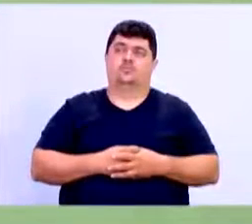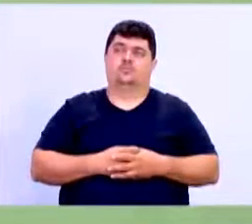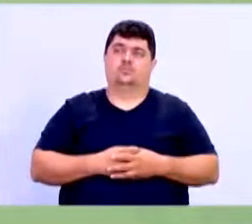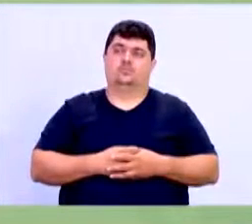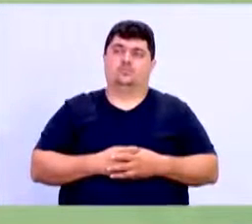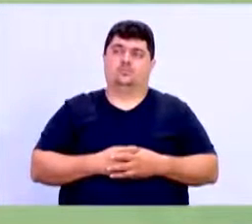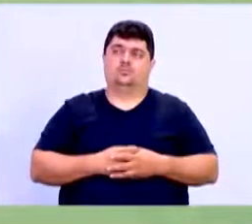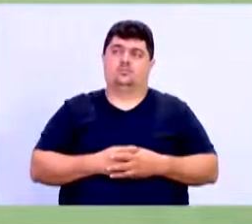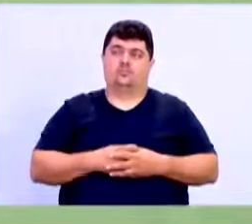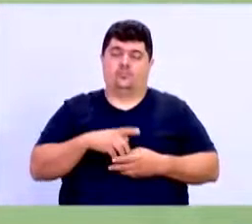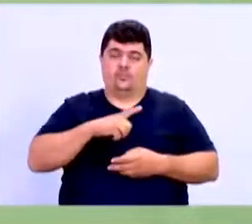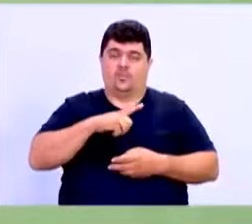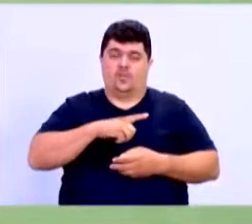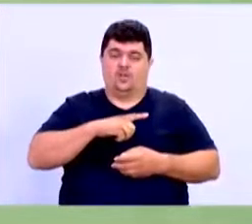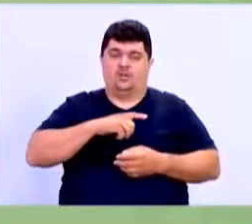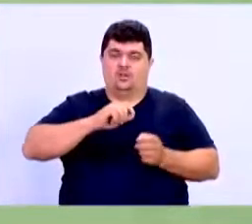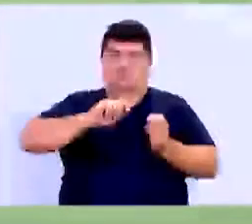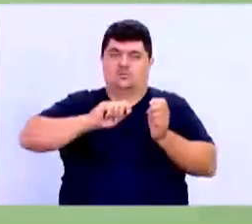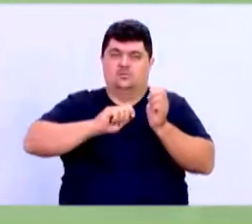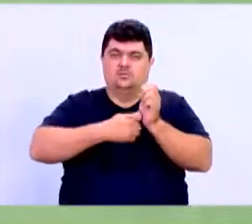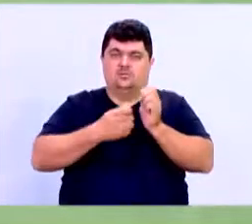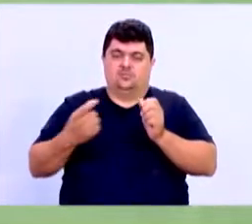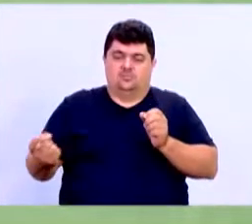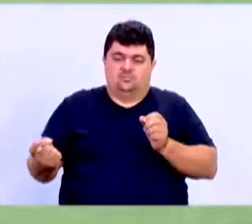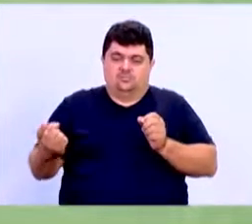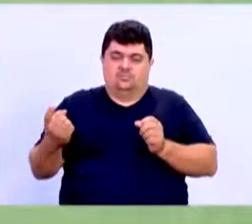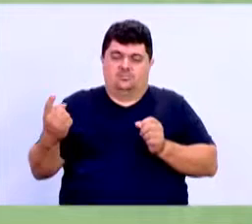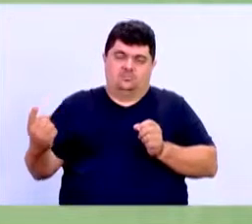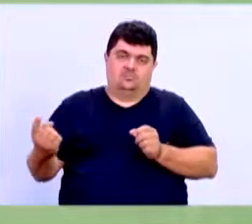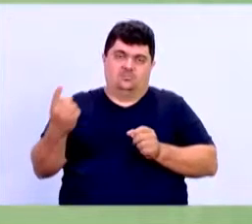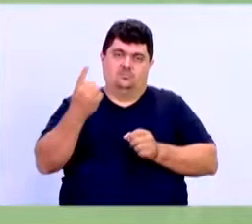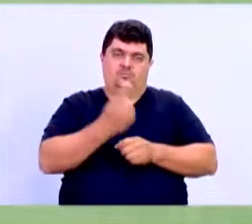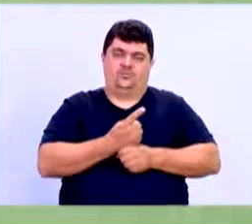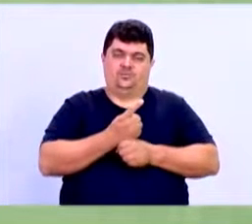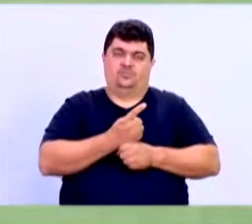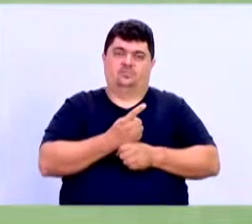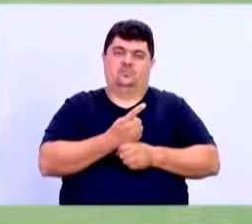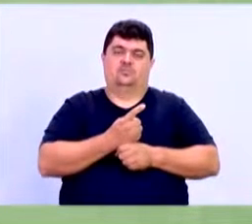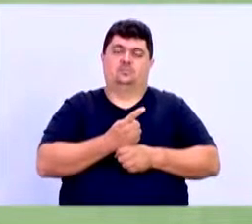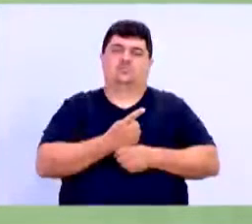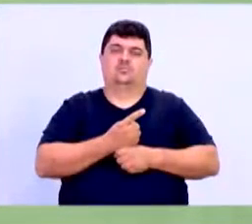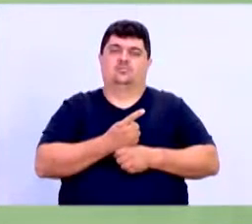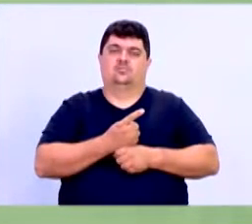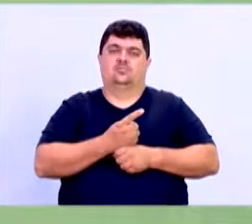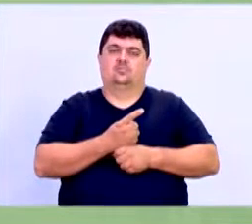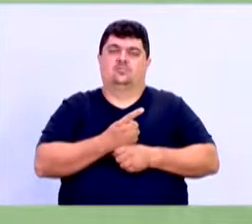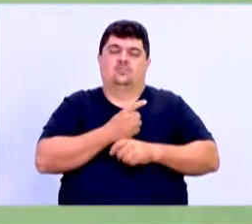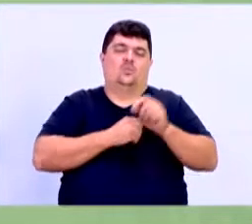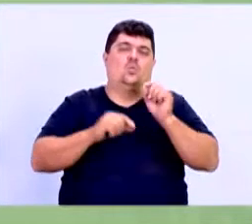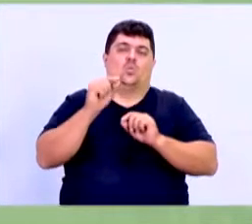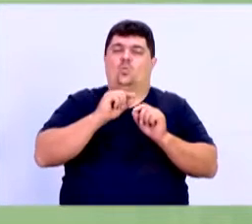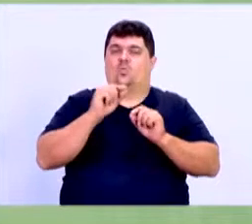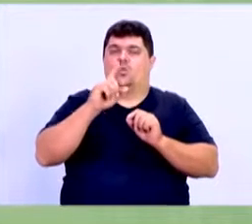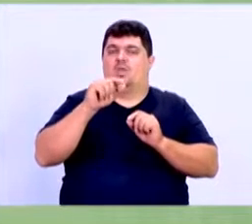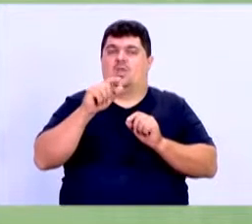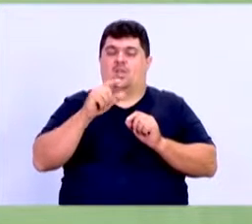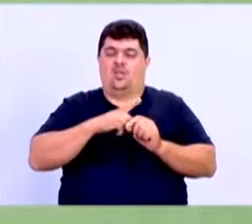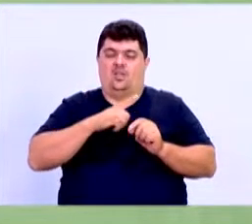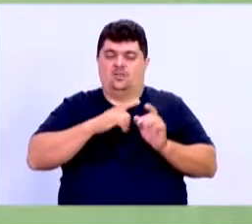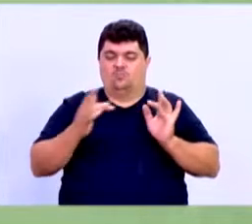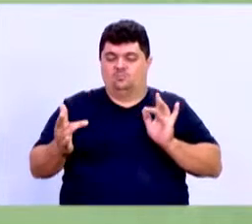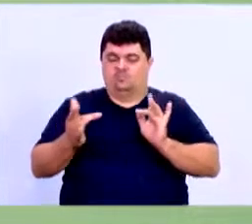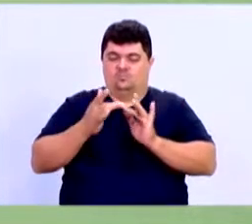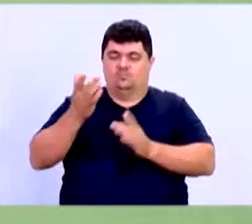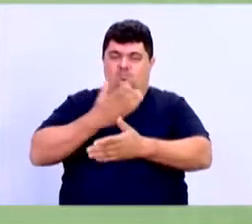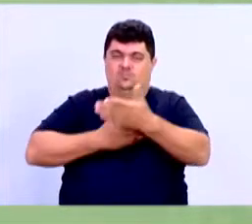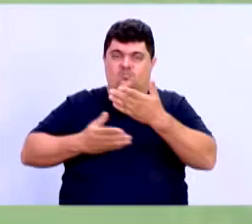esses atributos, eles têm, essas entidades e cada atributo, ele tem um atributo que é definido como chave primária. Por exemplo, CPF de